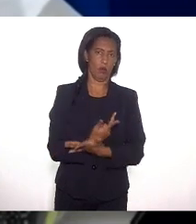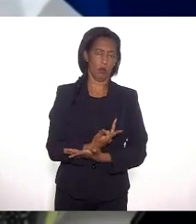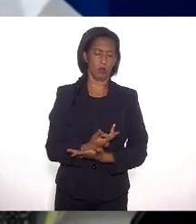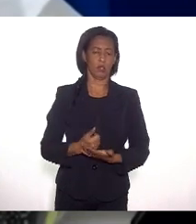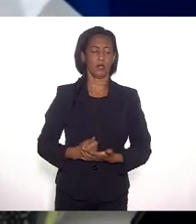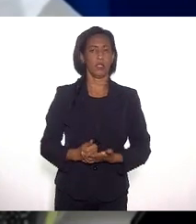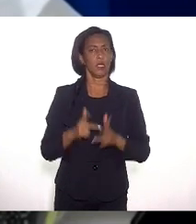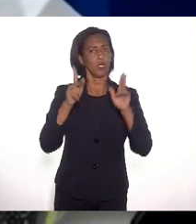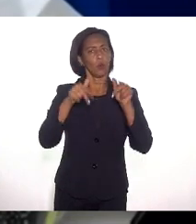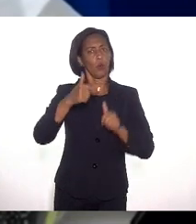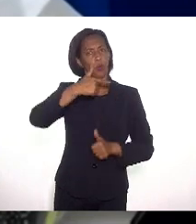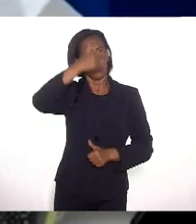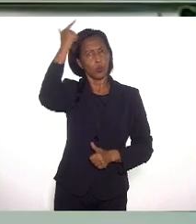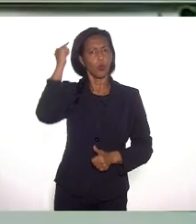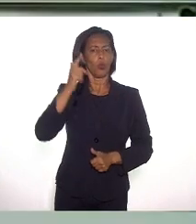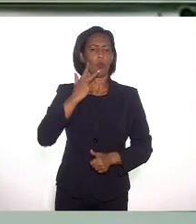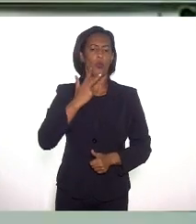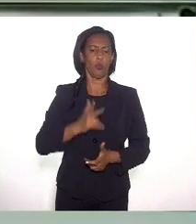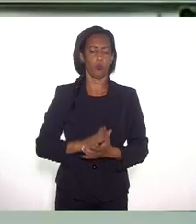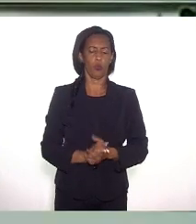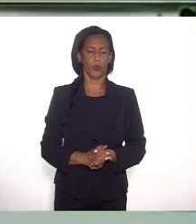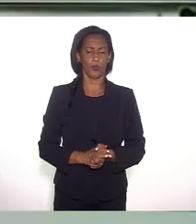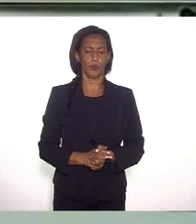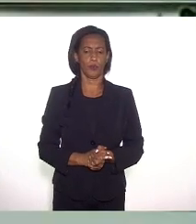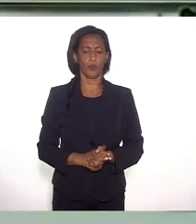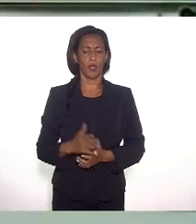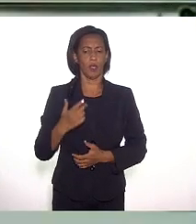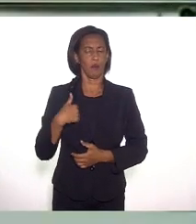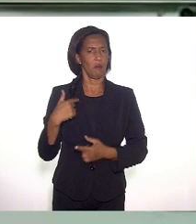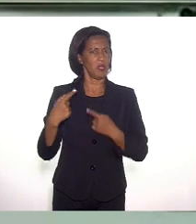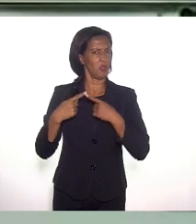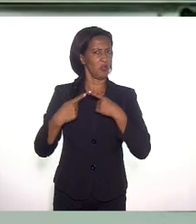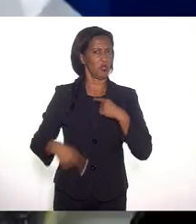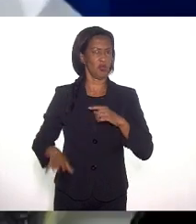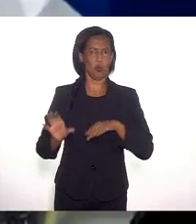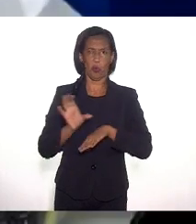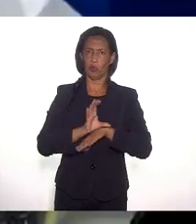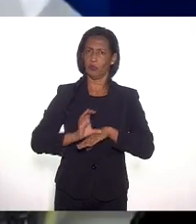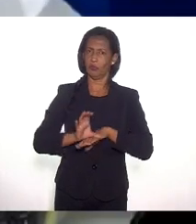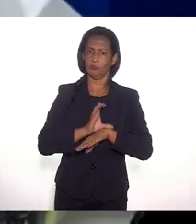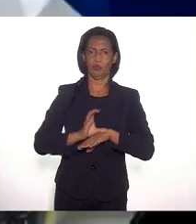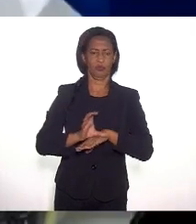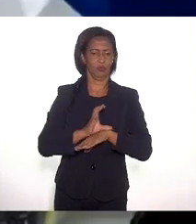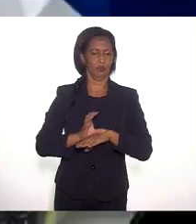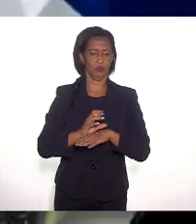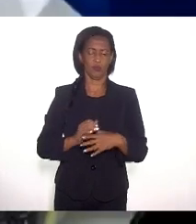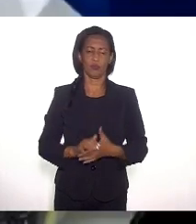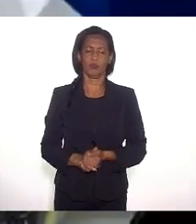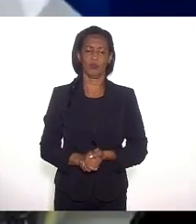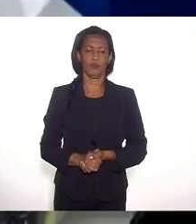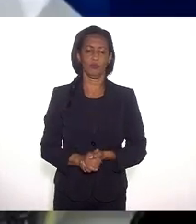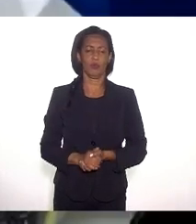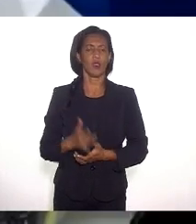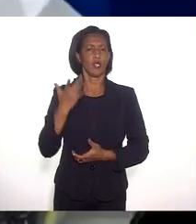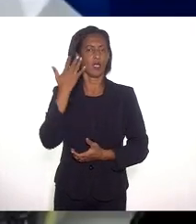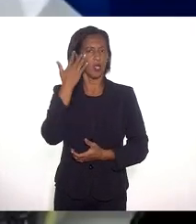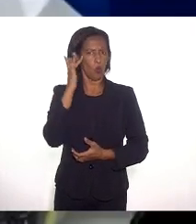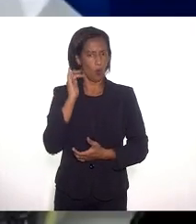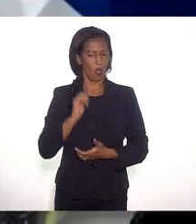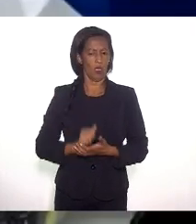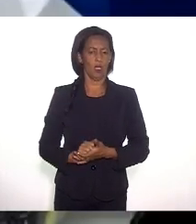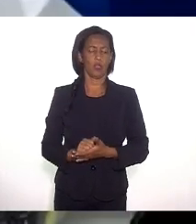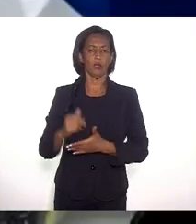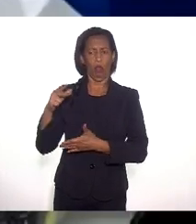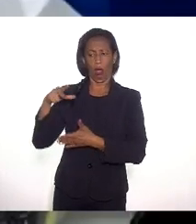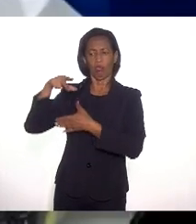apresentada pelo Luiz Paulo. Mas eu discordo... Para discutir. Eu discordo da condicionalidade, para concluir, eu discordo da condicionalidade e acho que a posição de